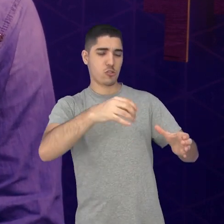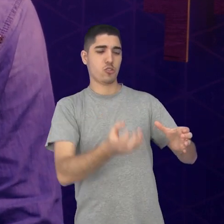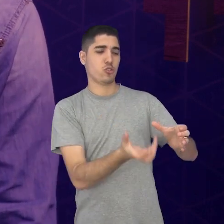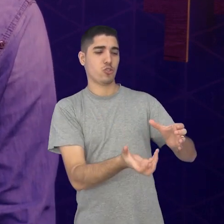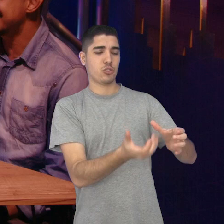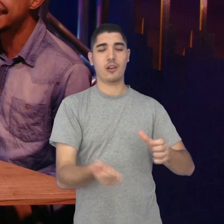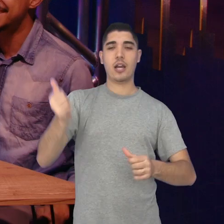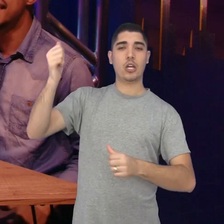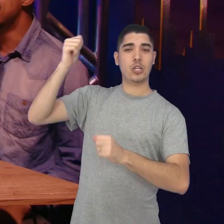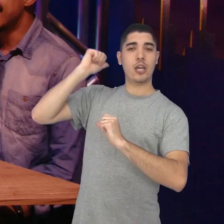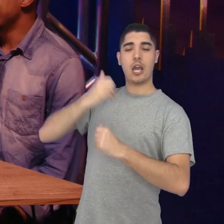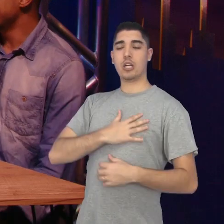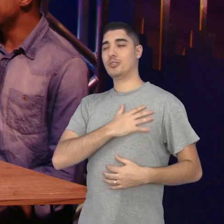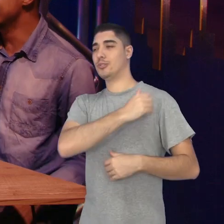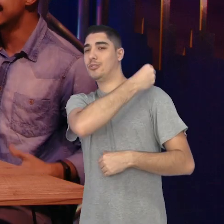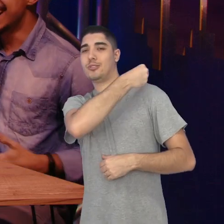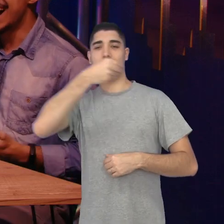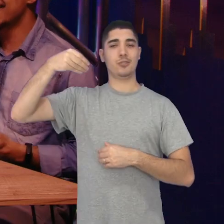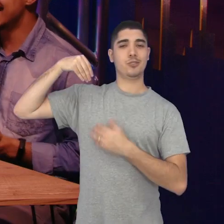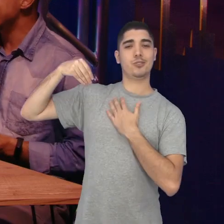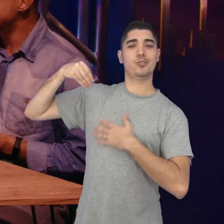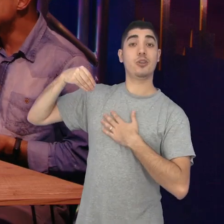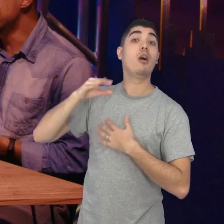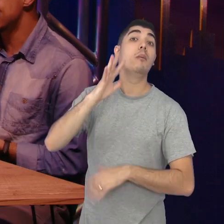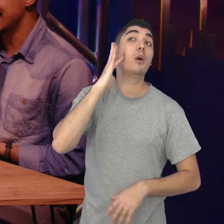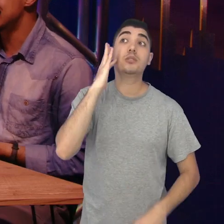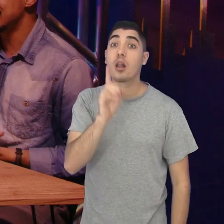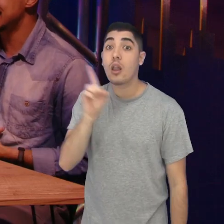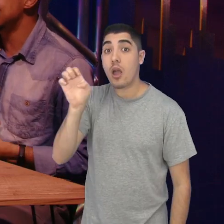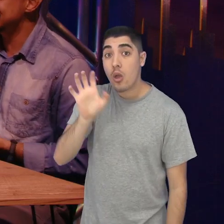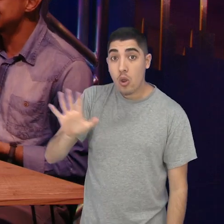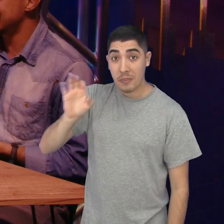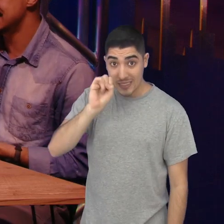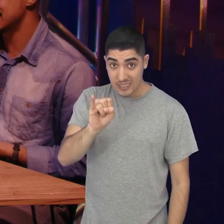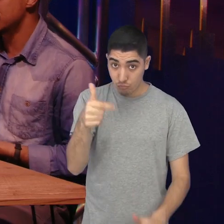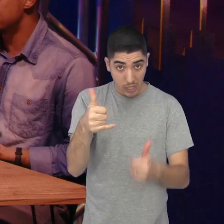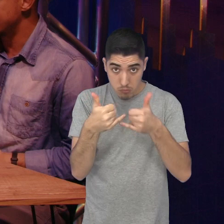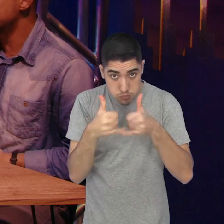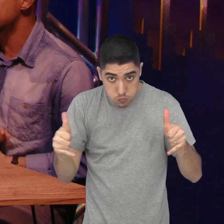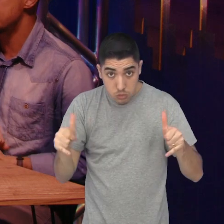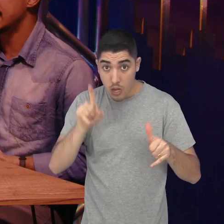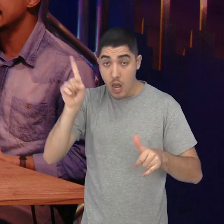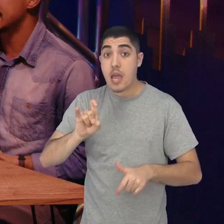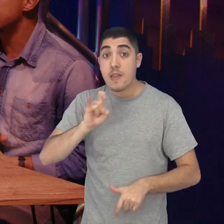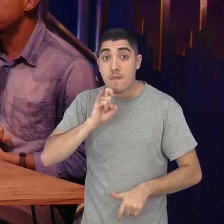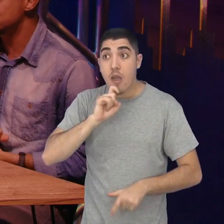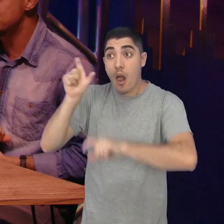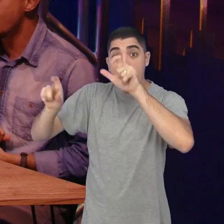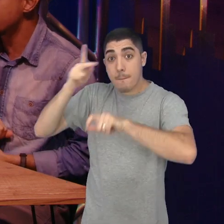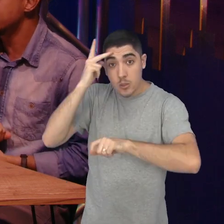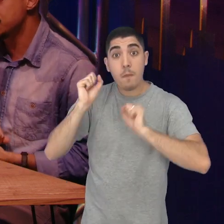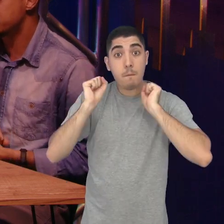banho de improvisa. canequinha. A gente improvisa. Agora lá não, lá sem energia elétrica no inverno, a galera